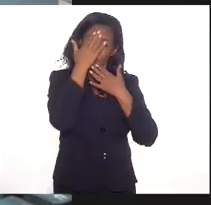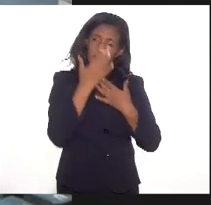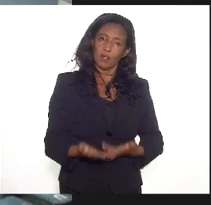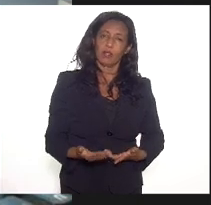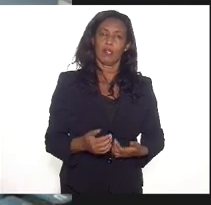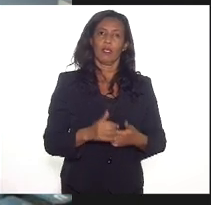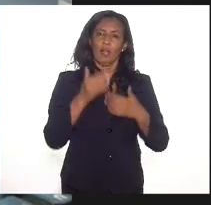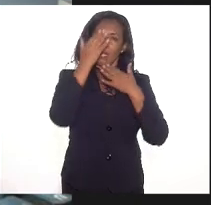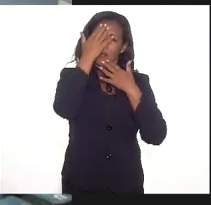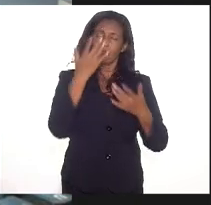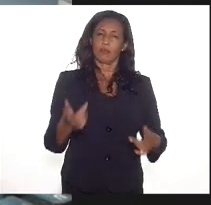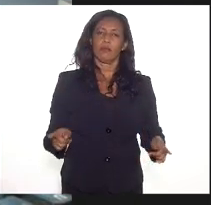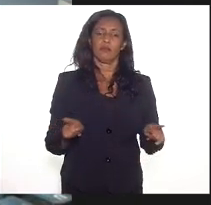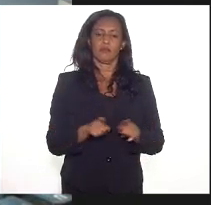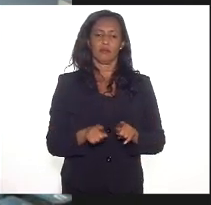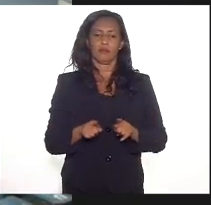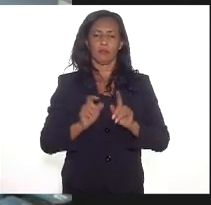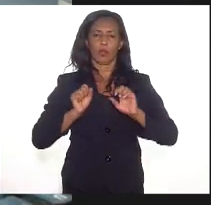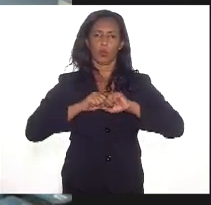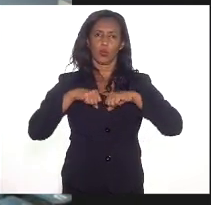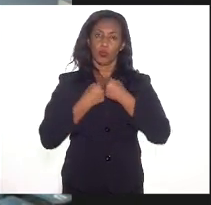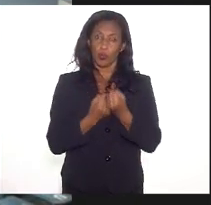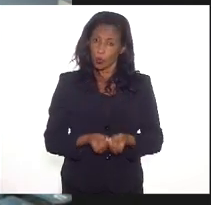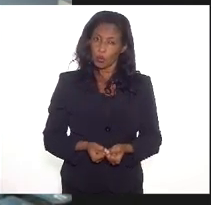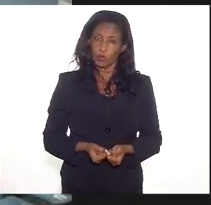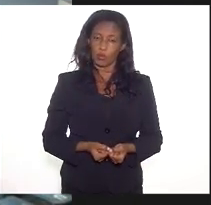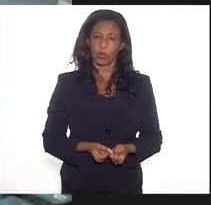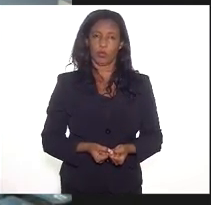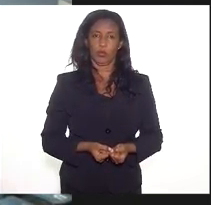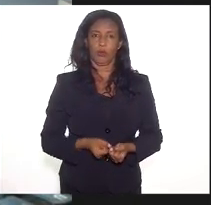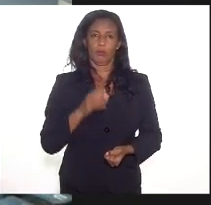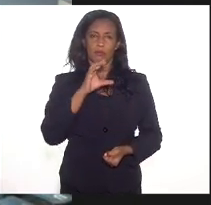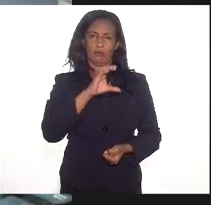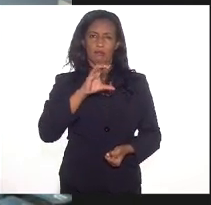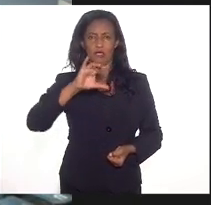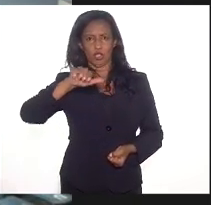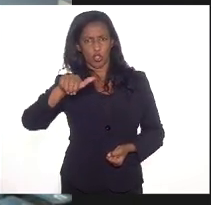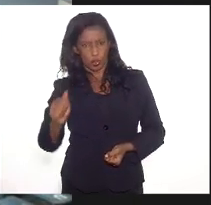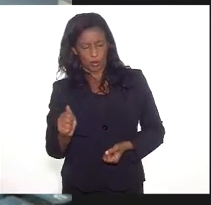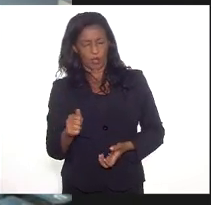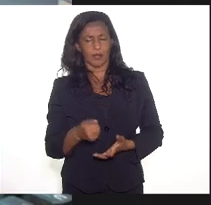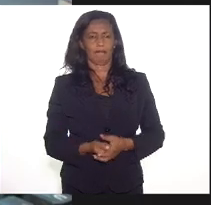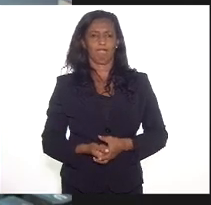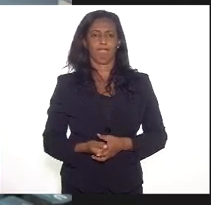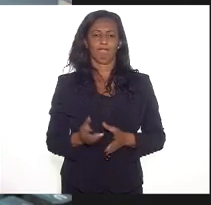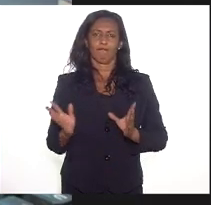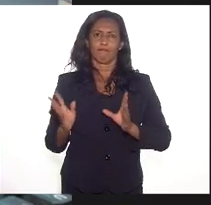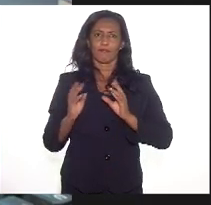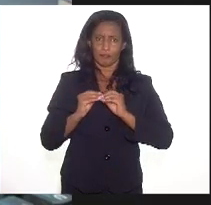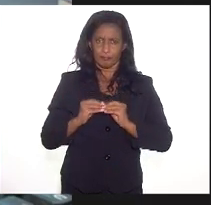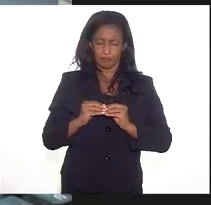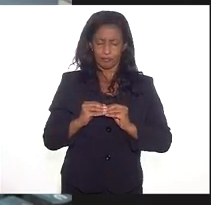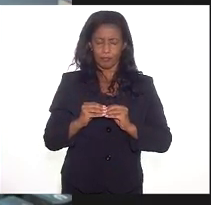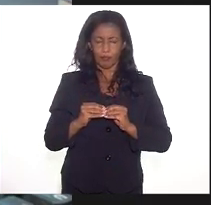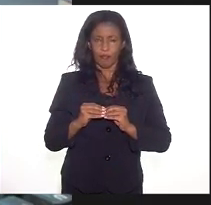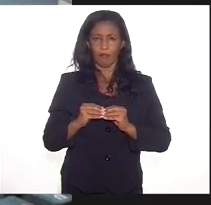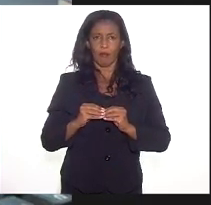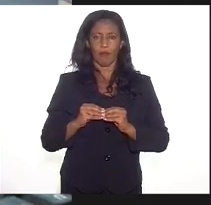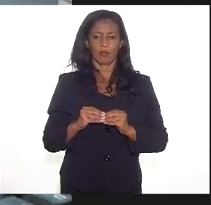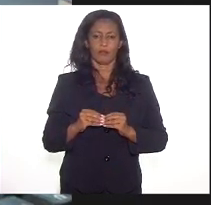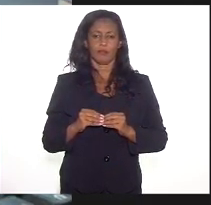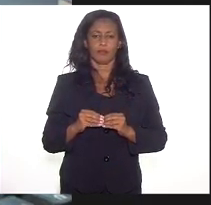também o agradecimento ao esforço feito pela CCJ em acoplar de maneira fundamental